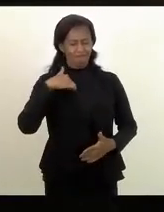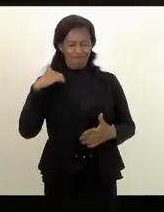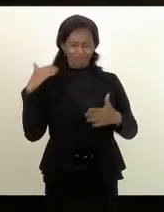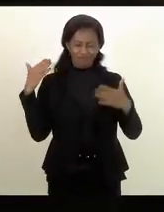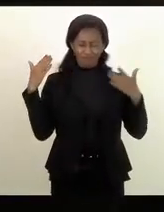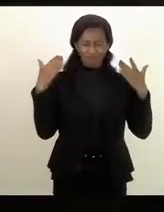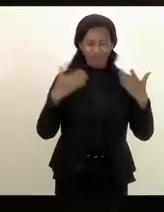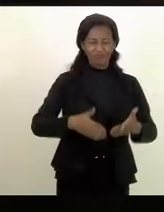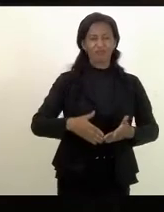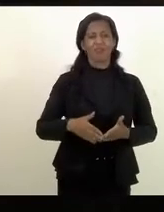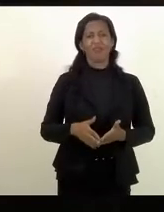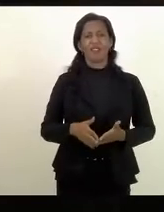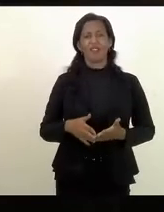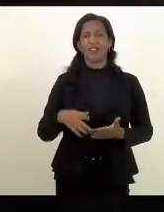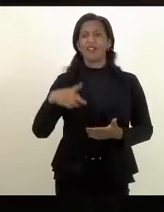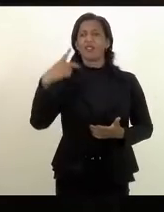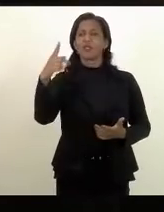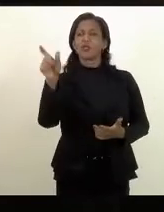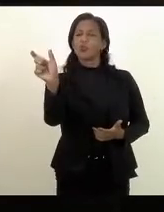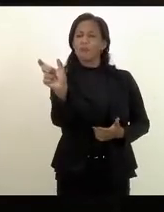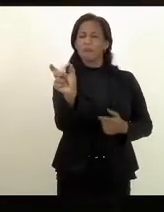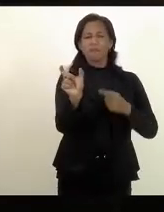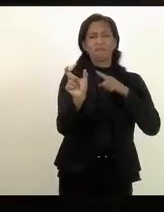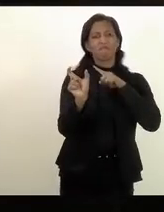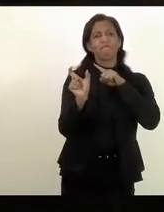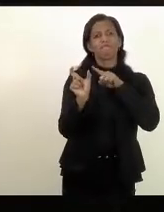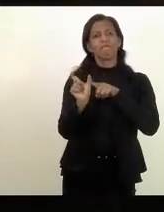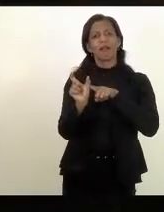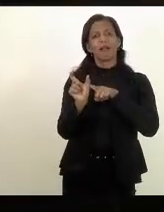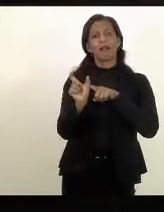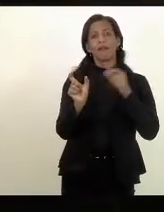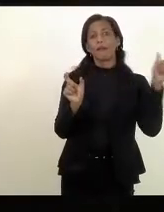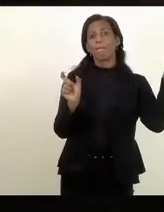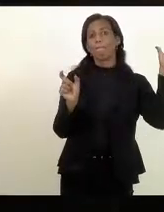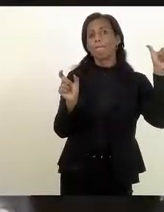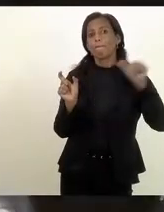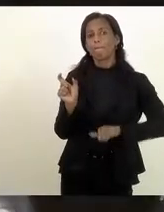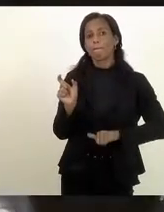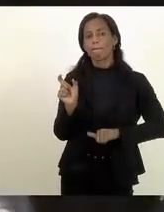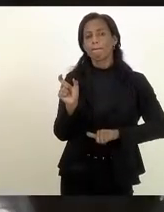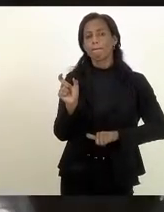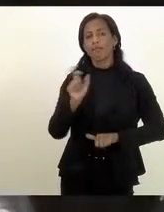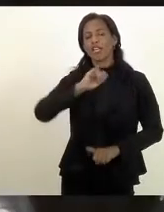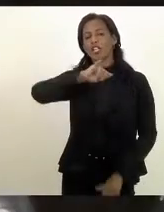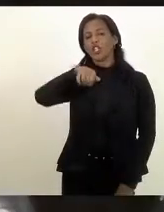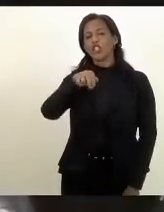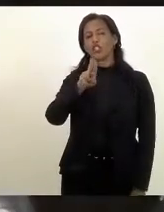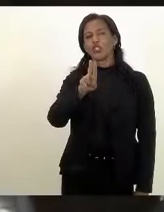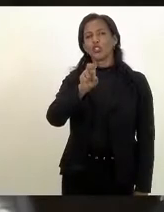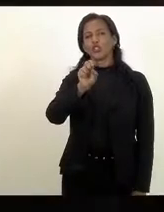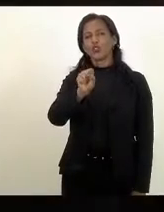usar a vossa palavra deputado Átila para dizer pior do que bater é justificar